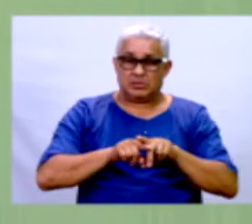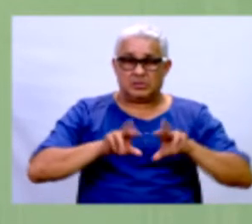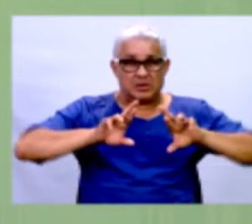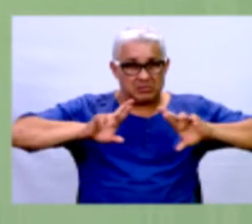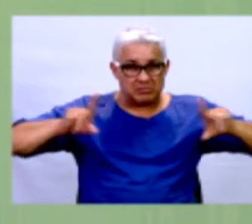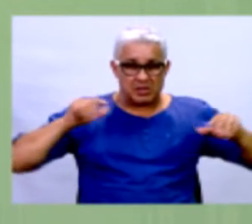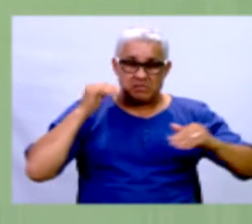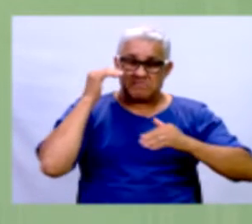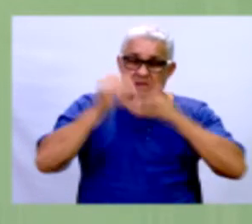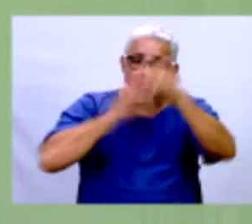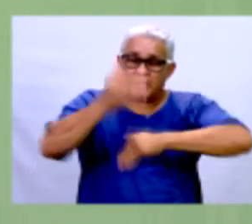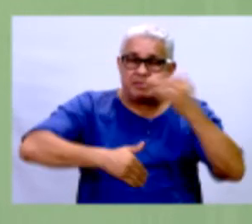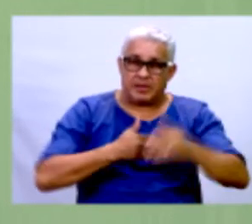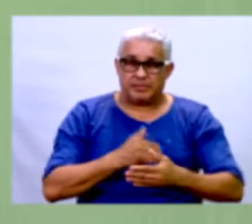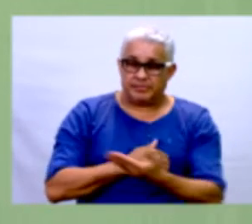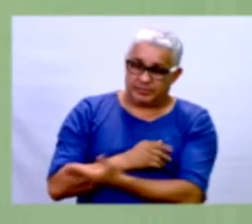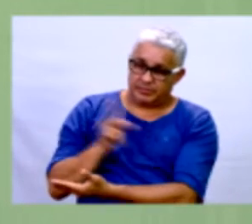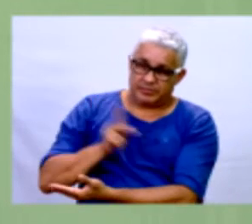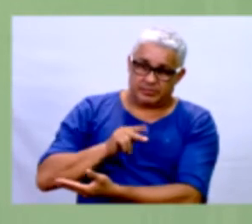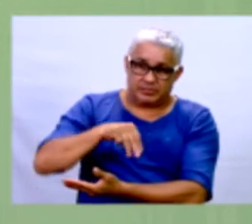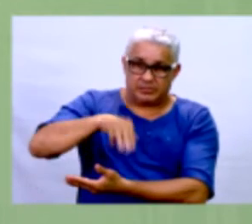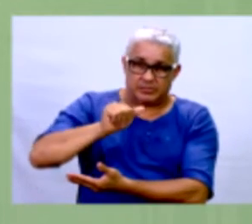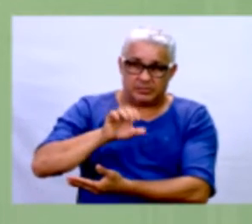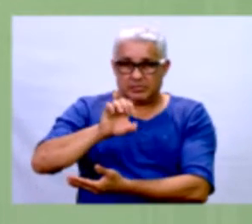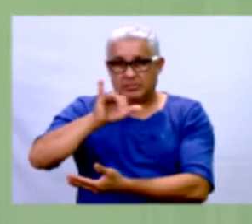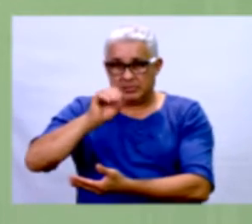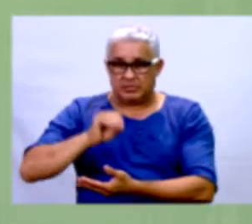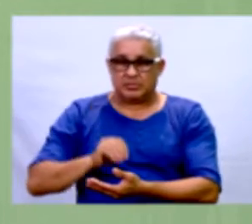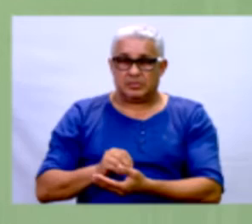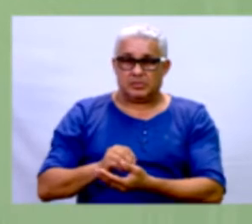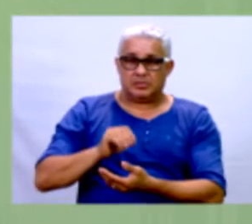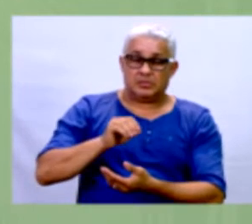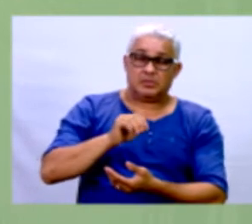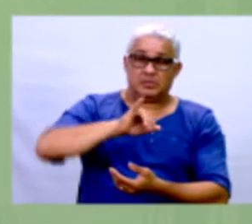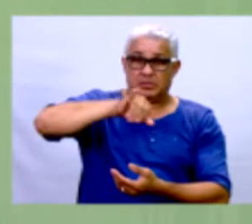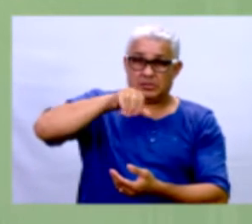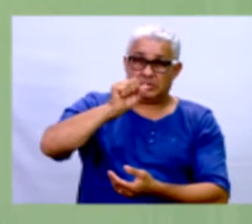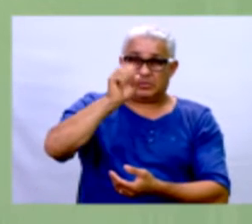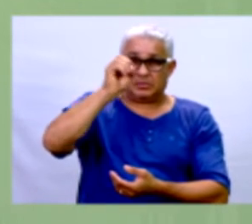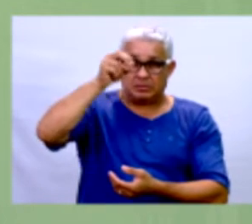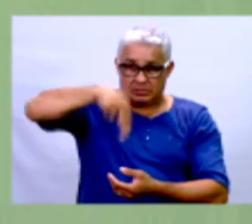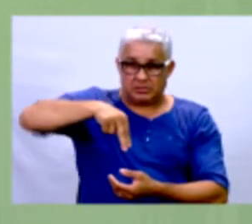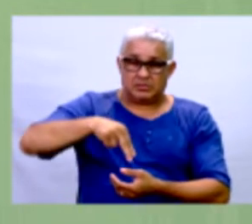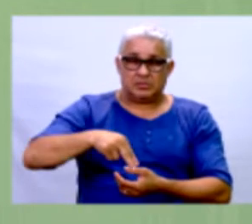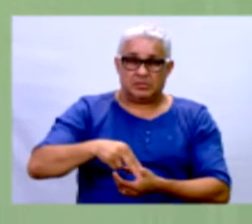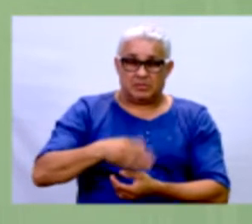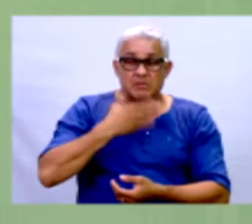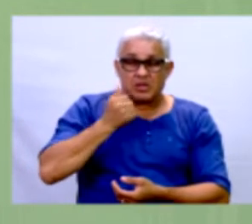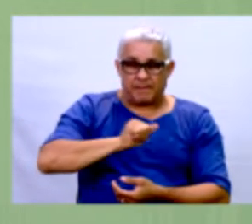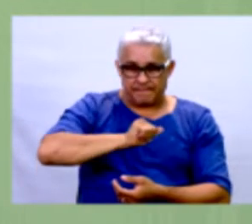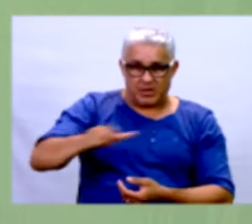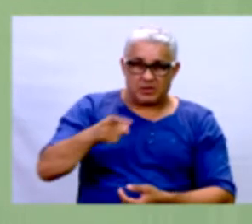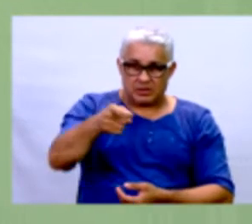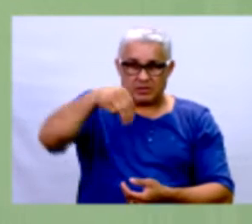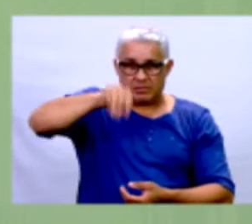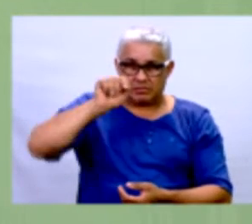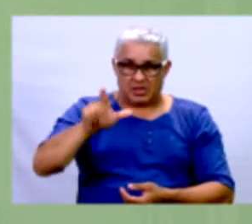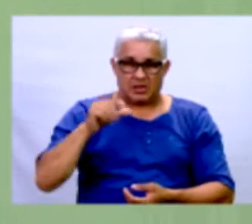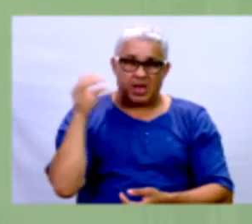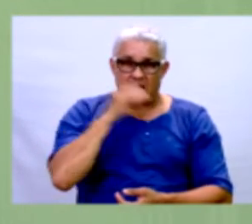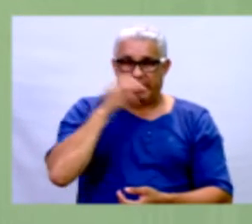desempenho, né? Como o professor Márcio citou, normalmente JSON apresenta um ganho, né, de performance frente ao XML,